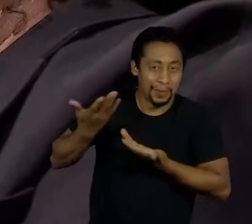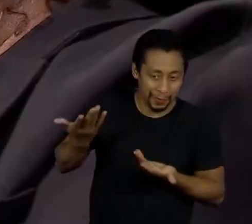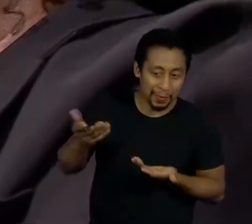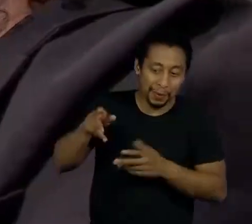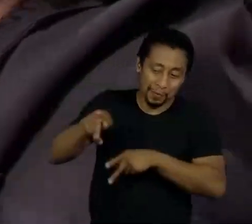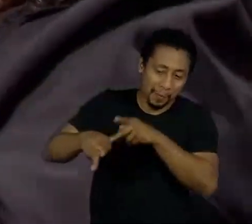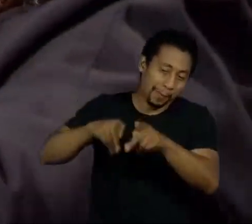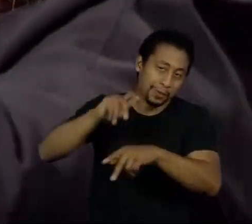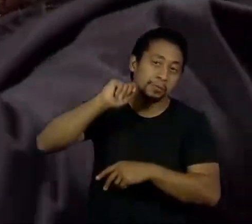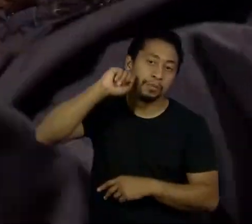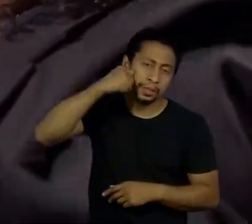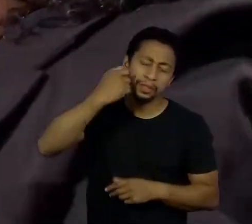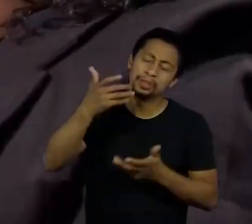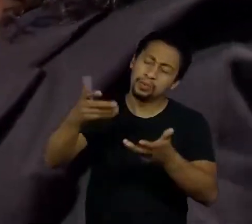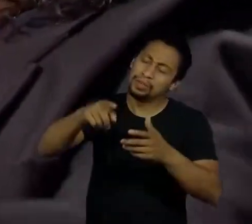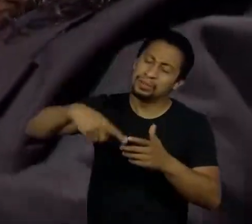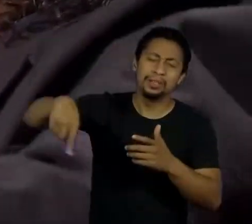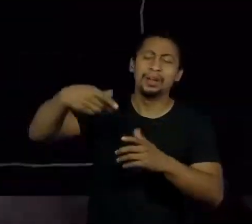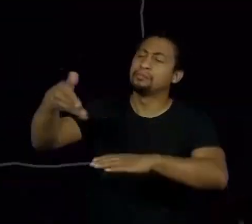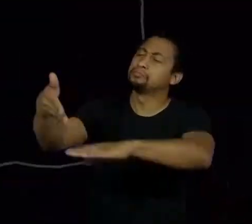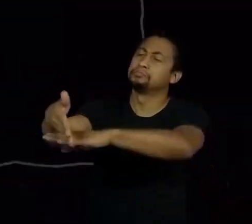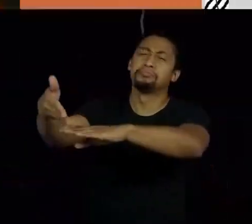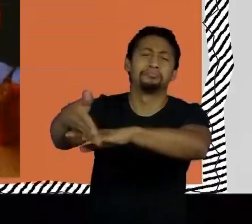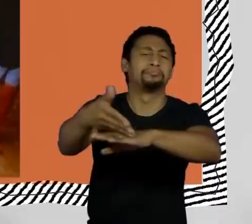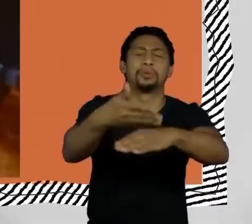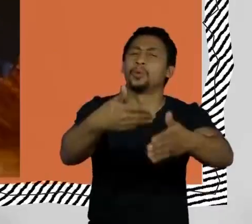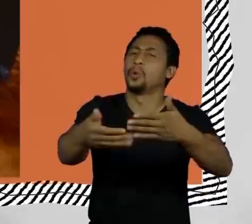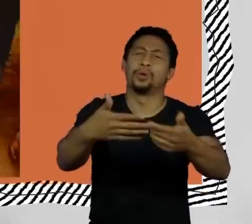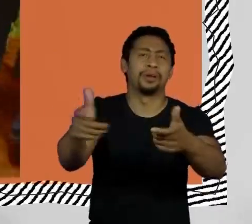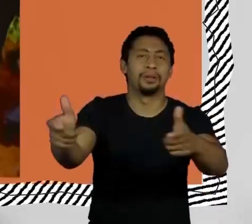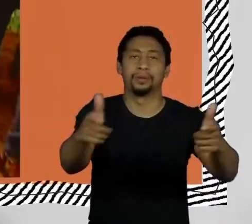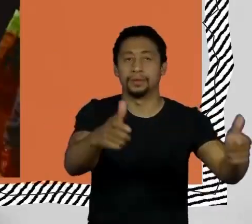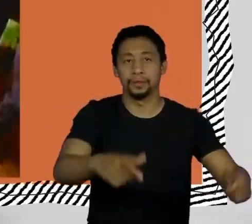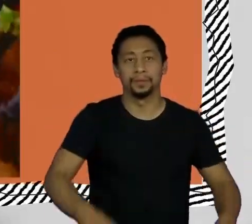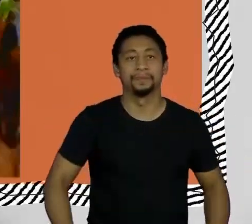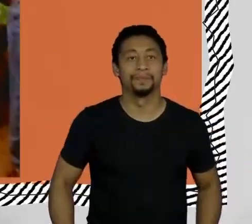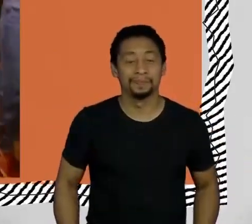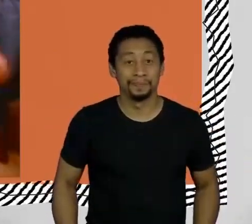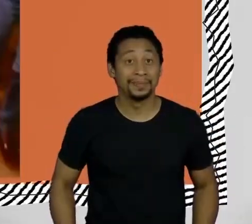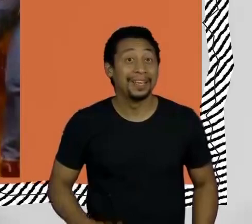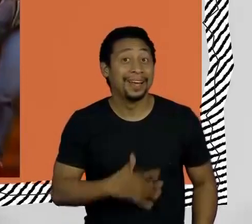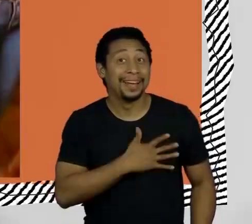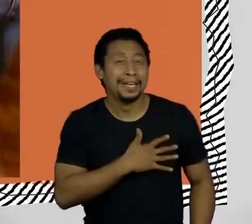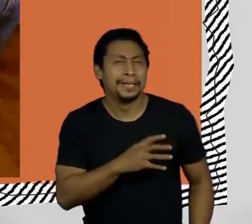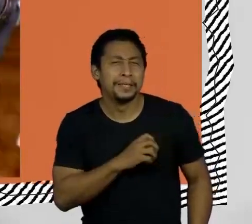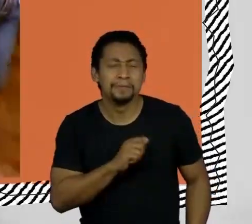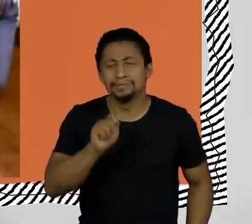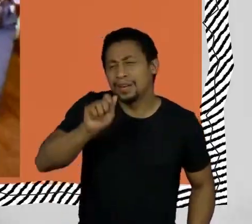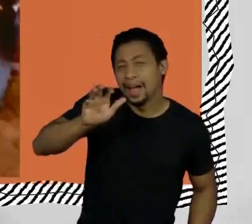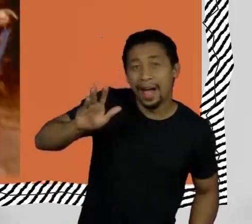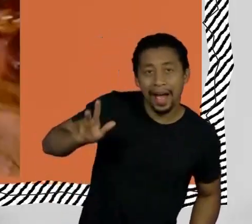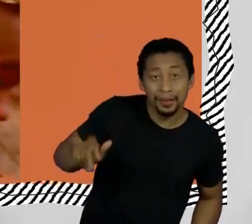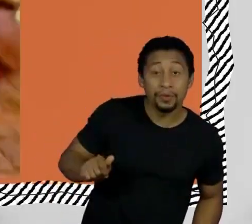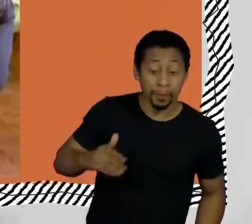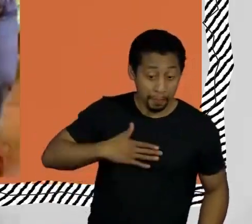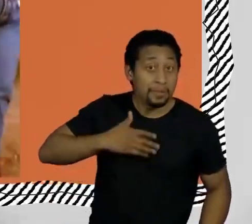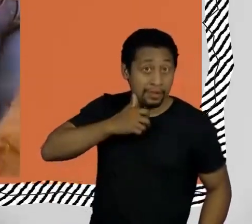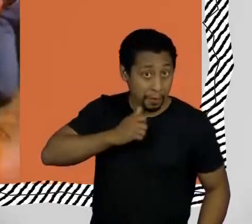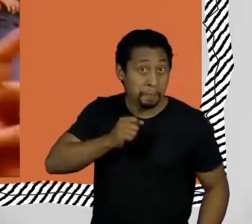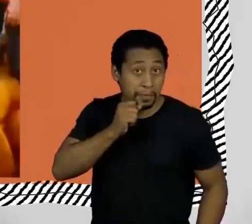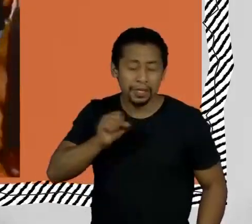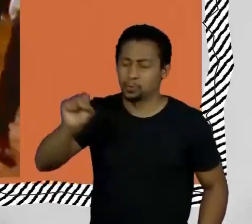possa ocupar qualquer lugar né vamos aplicar a minha mãe